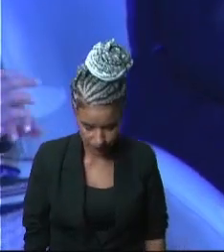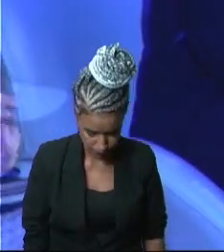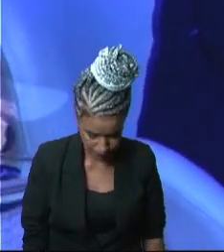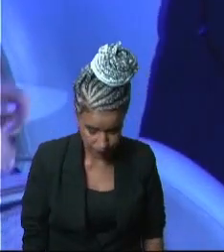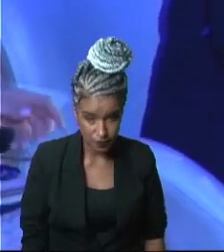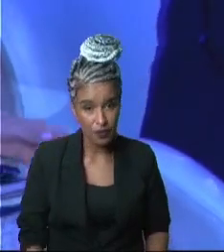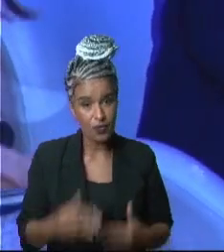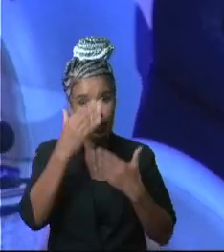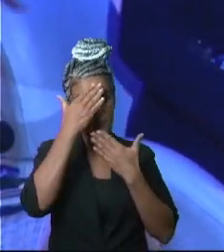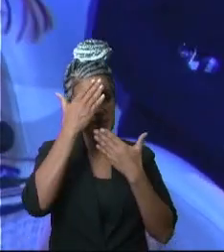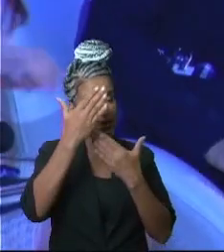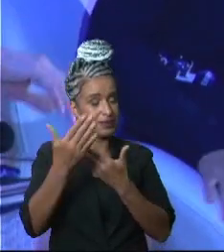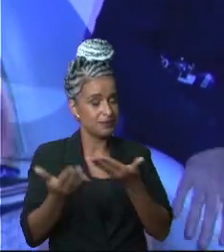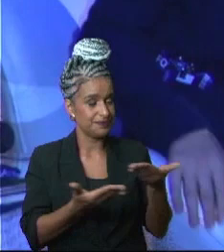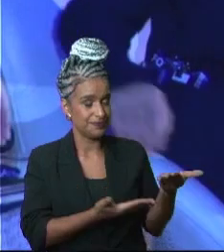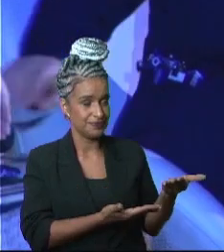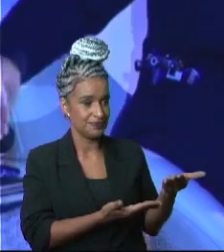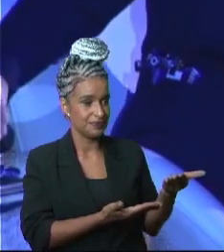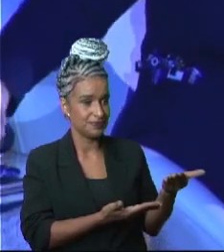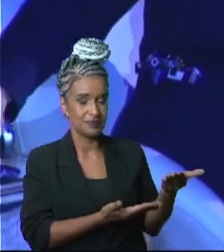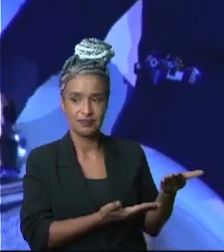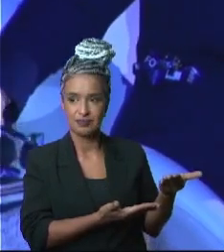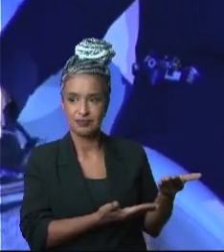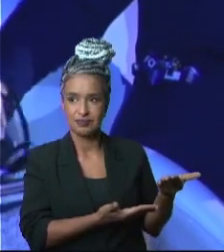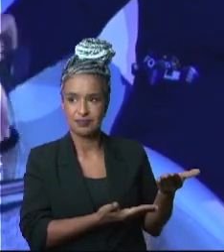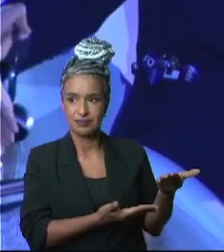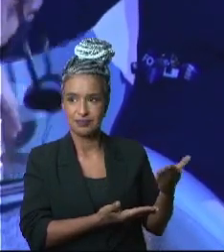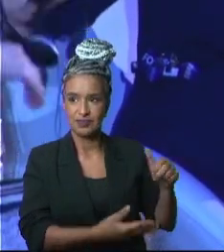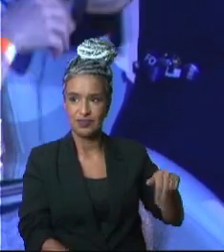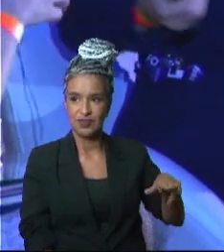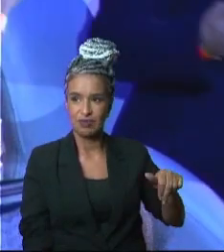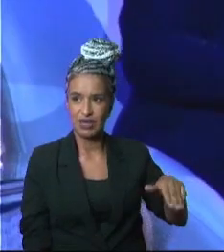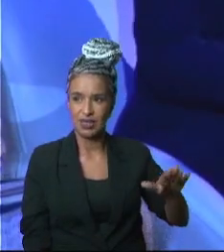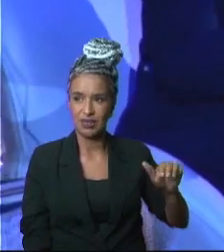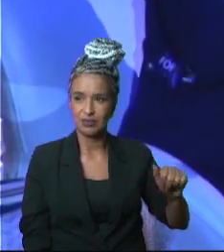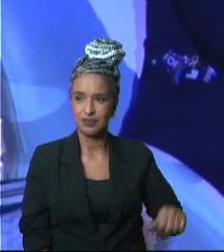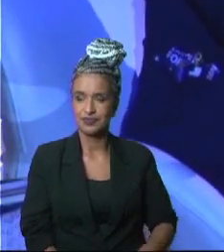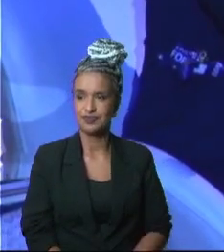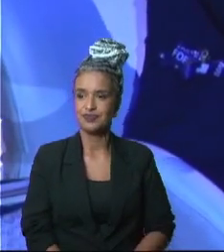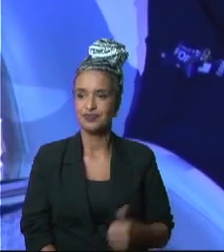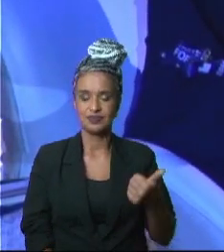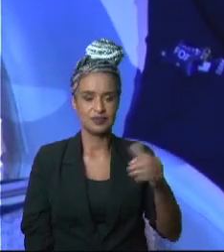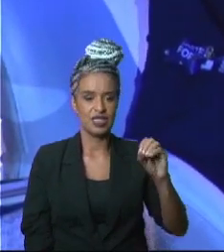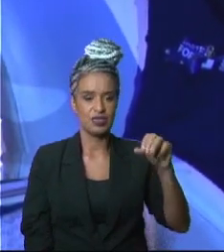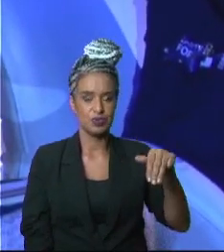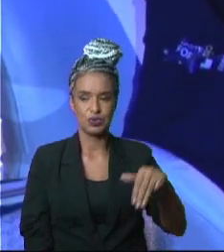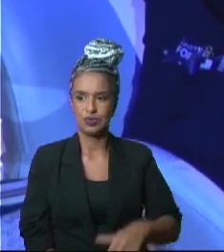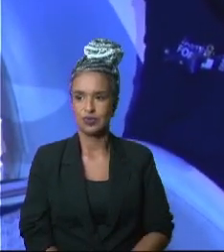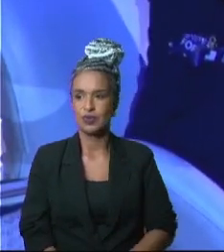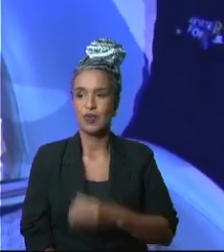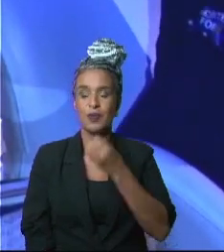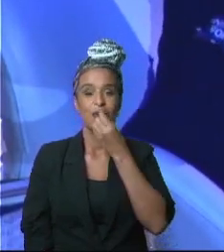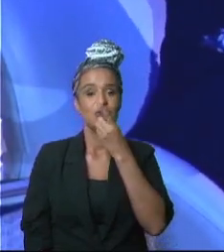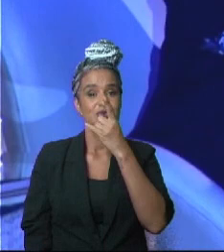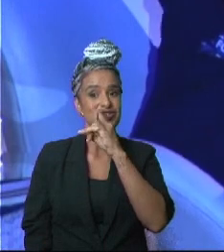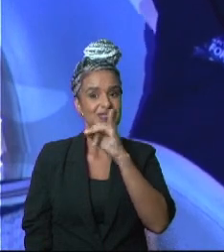Obrigado, senhora Beth. Agora eu passo a palavra para Amina Yassine. Por favor, Amina, tem 10 minutos. Bom